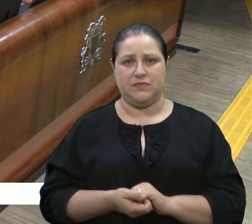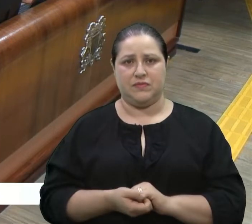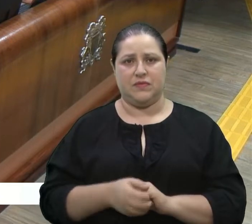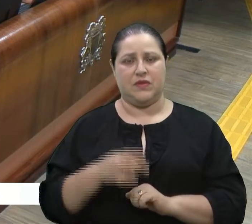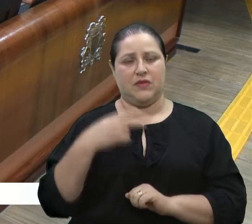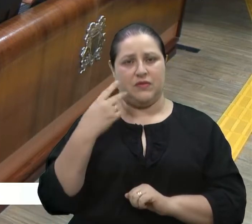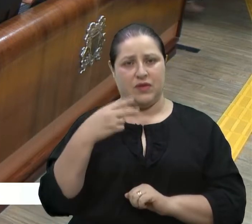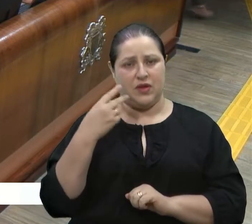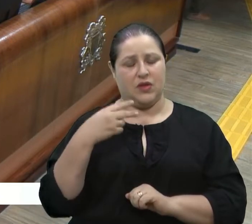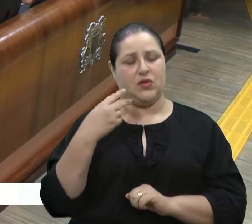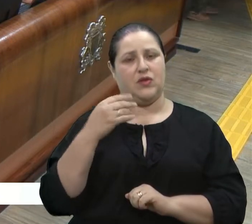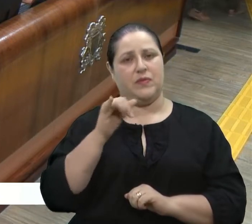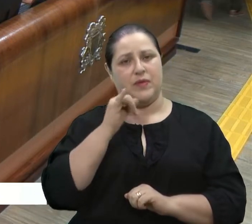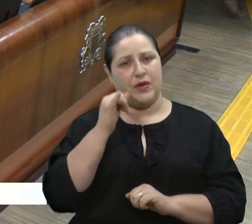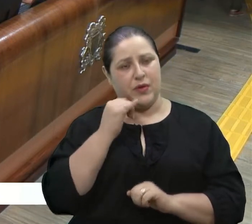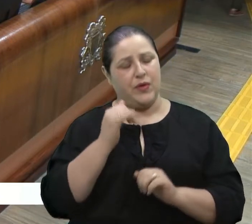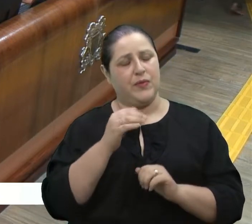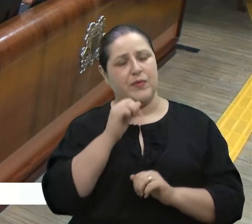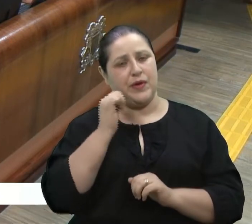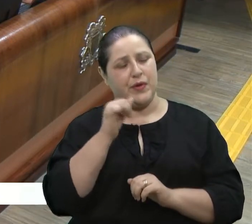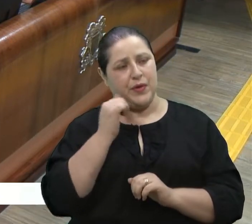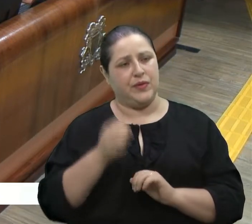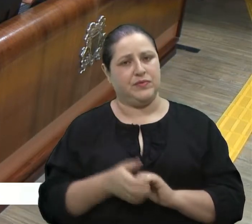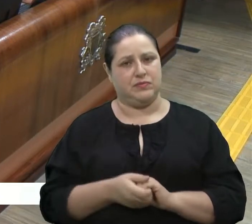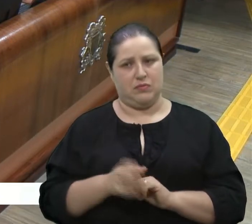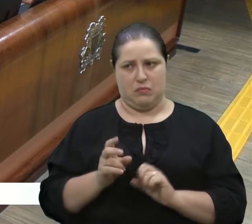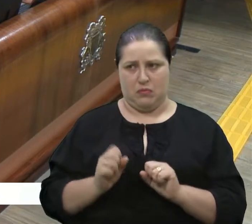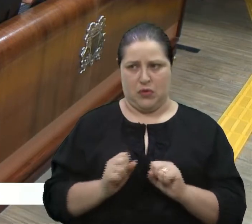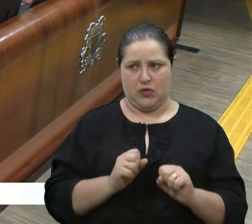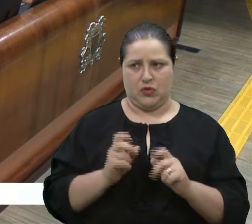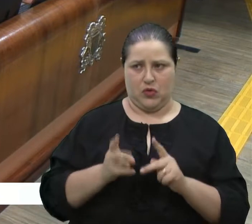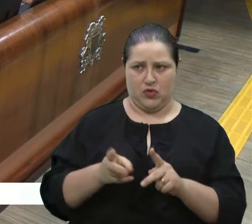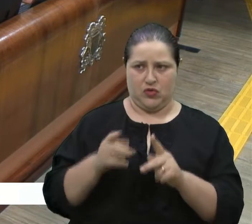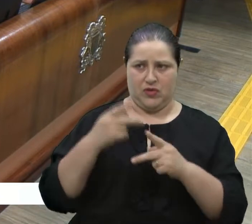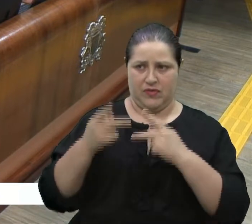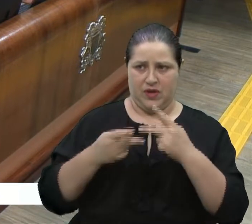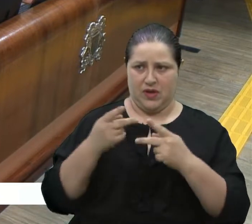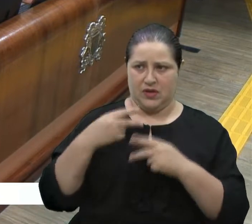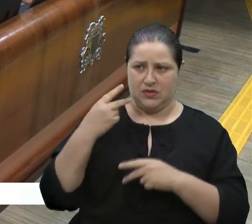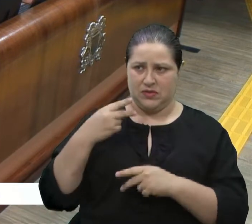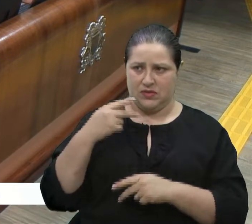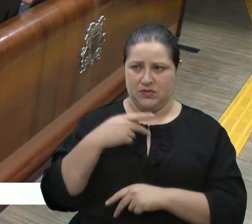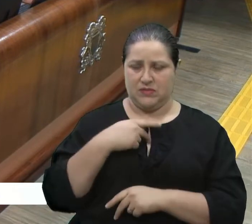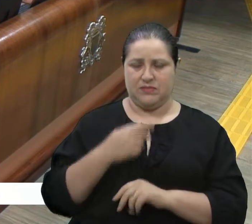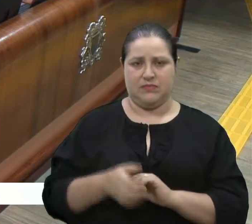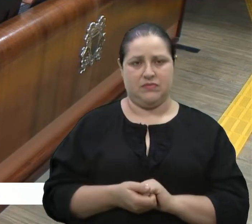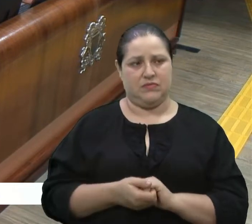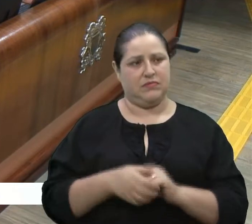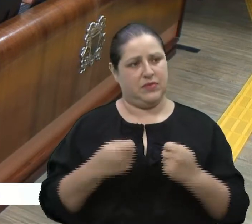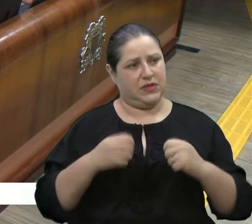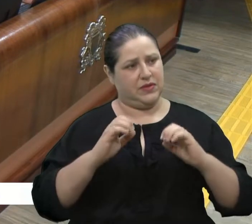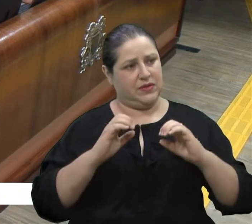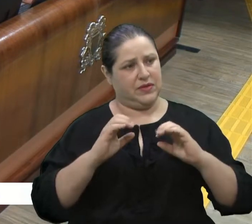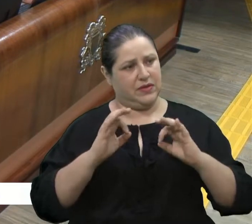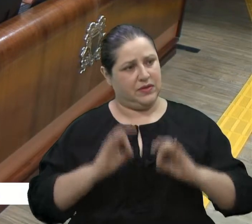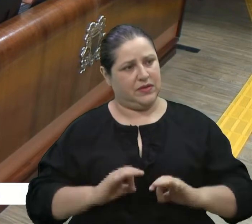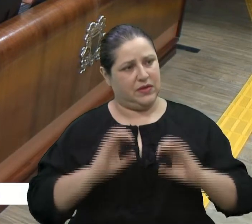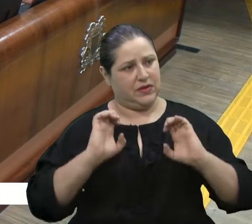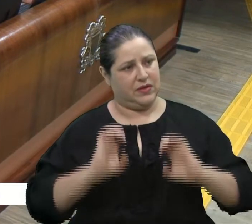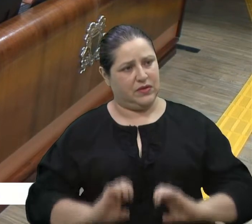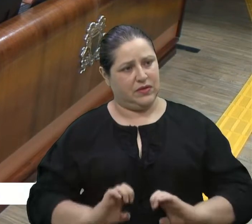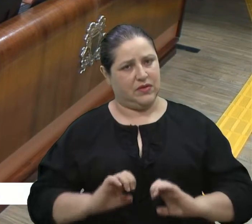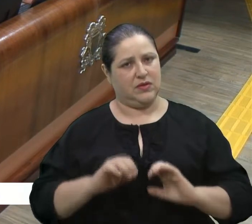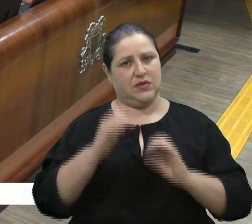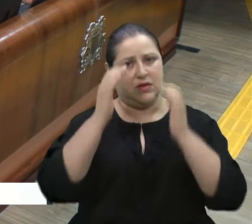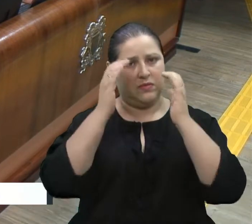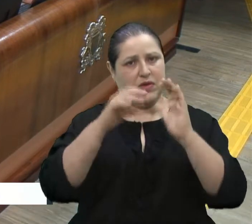posso continuar a fazer o discurso ou não? Vereador Marcon. Vereadora Denise. Mantenha o decoro parlamentar. Meu Deus. Estamos seguindo o